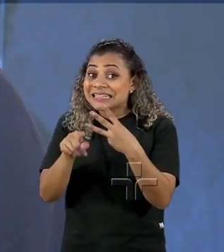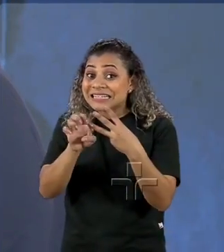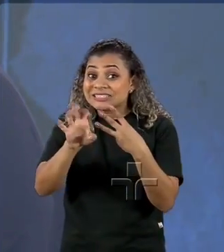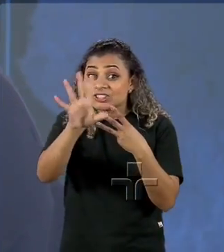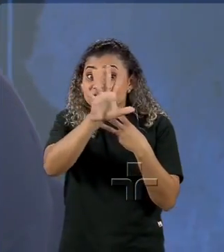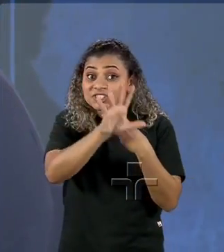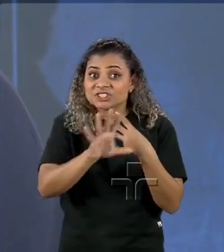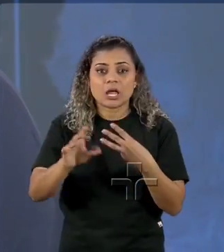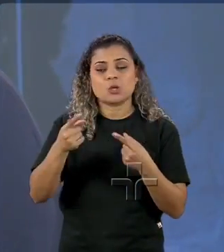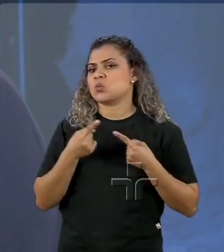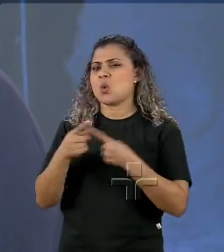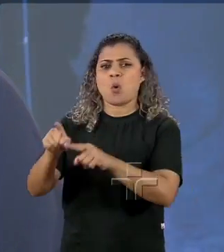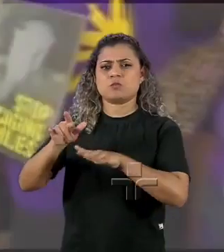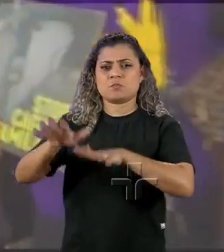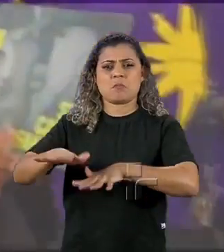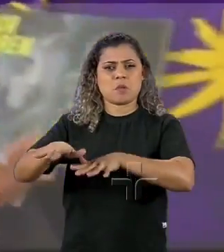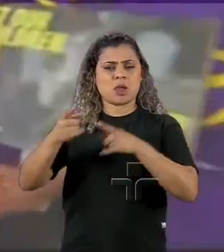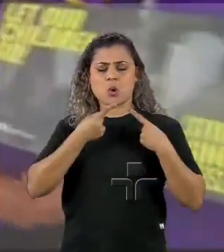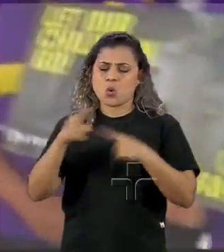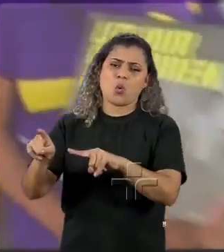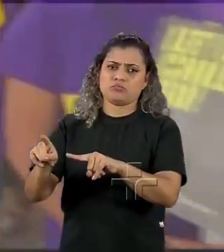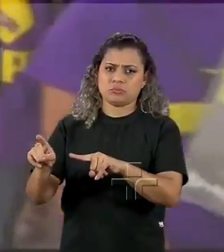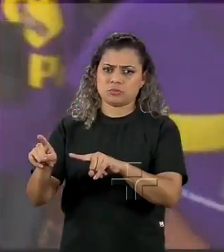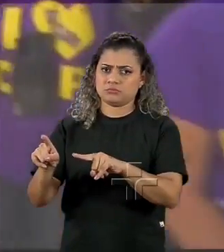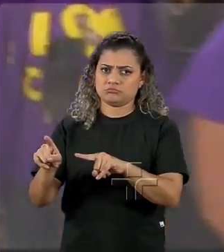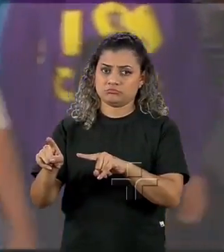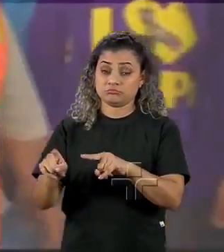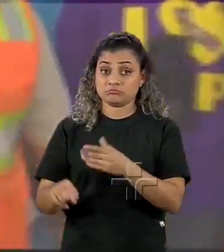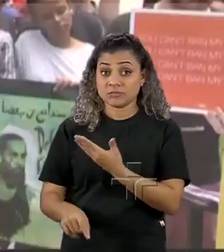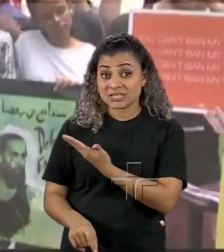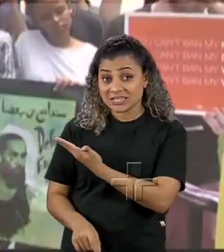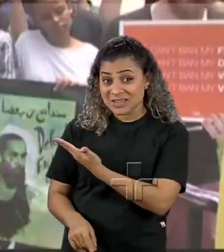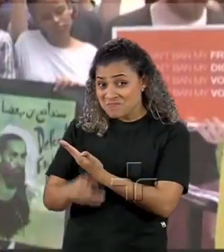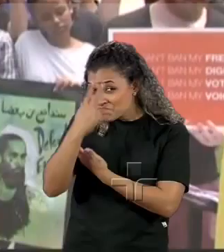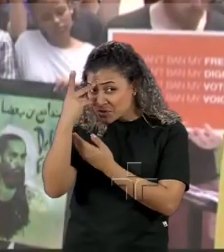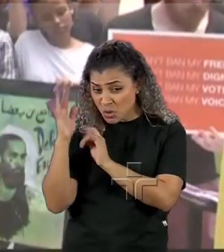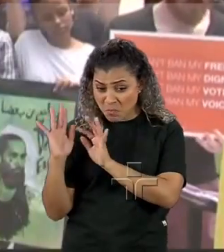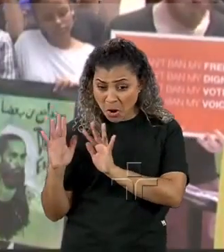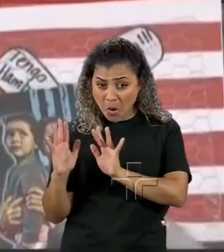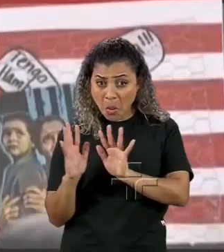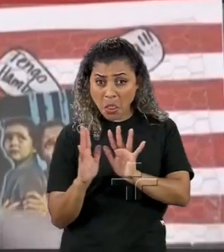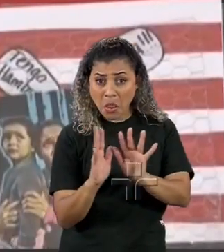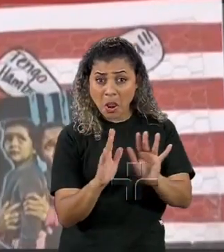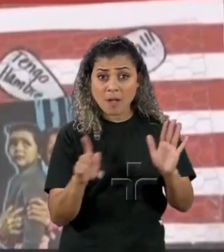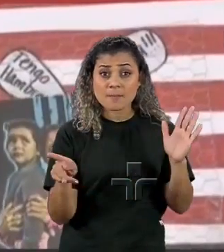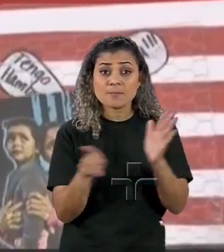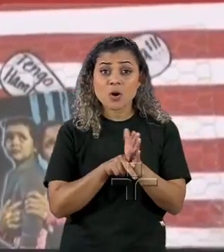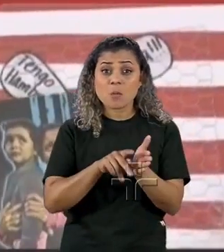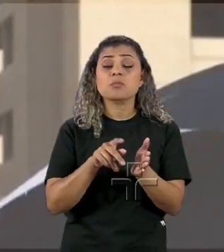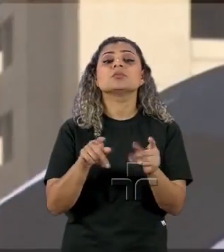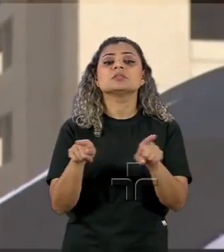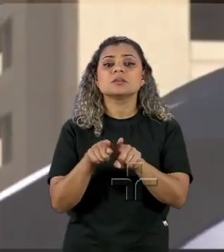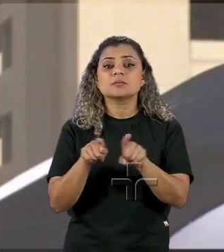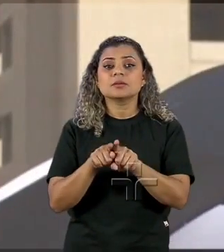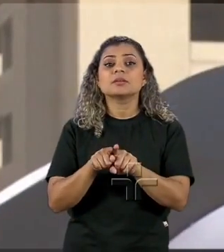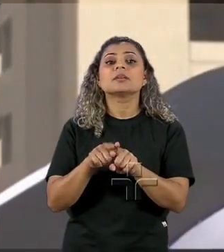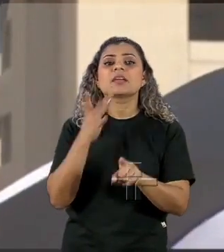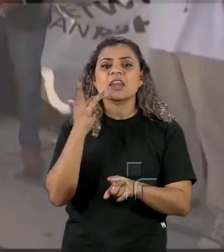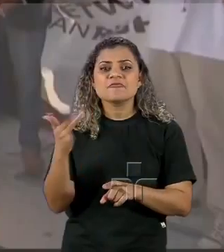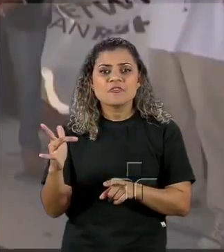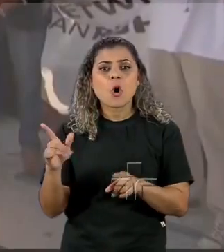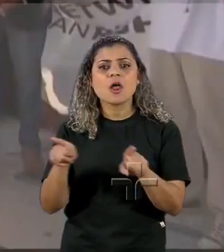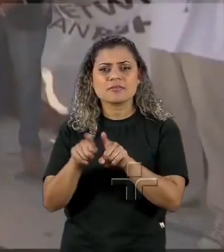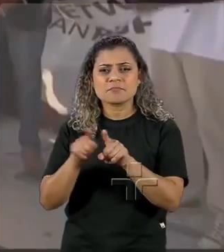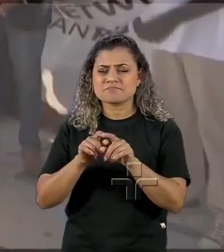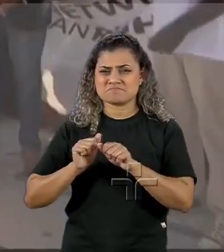protestos contrários a essa decisão. Centenas de pessoas foram às ruas da Califórnia e do Texas para protestar contra